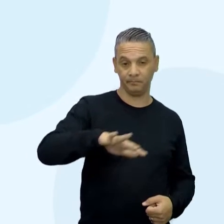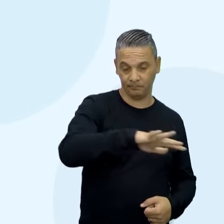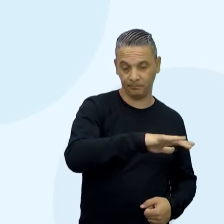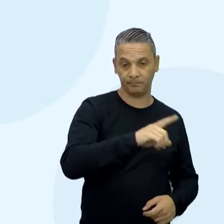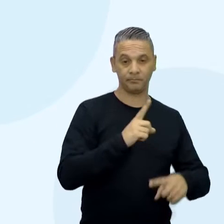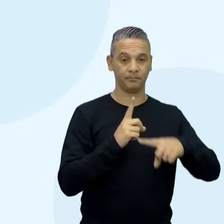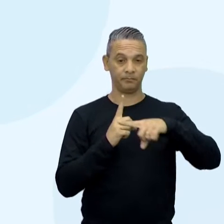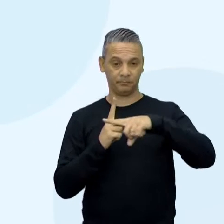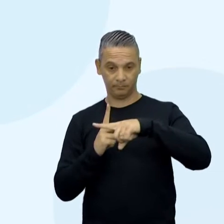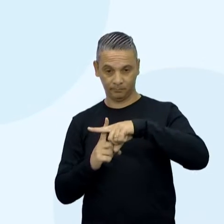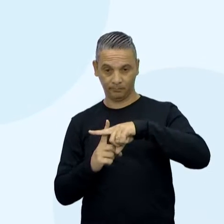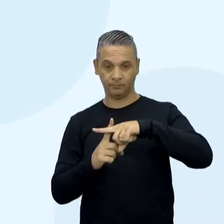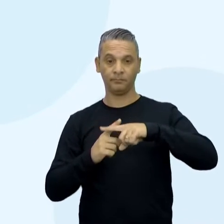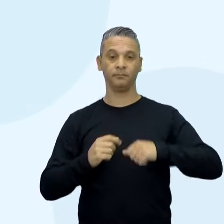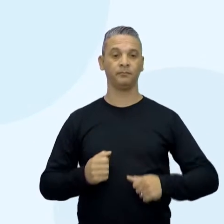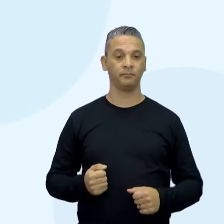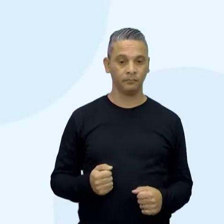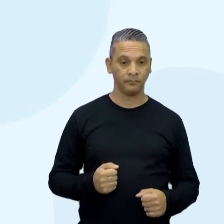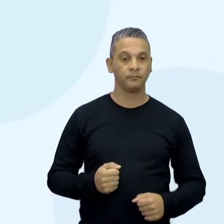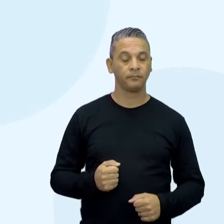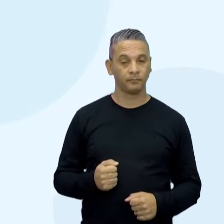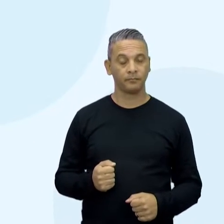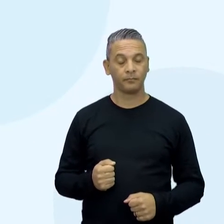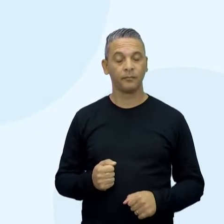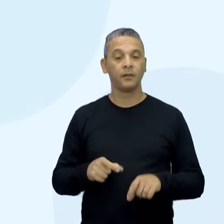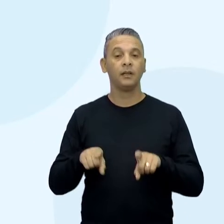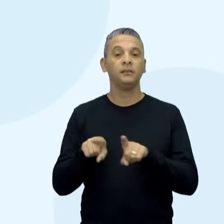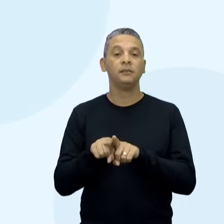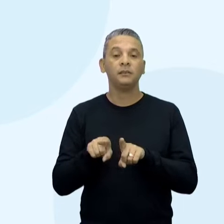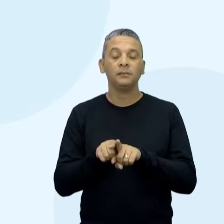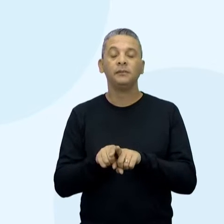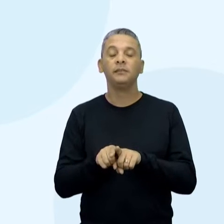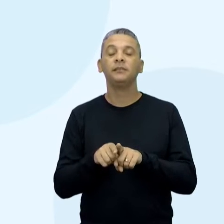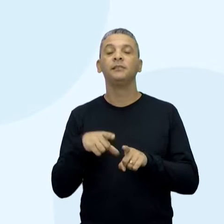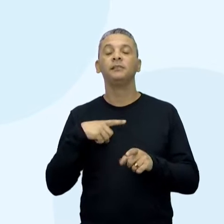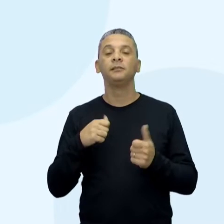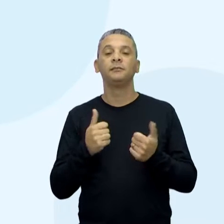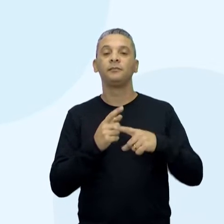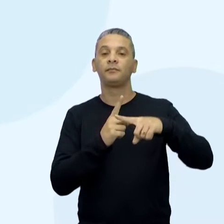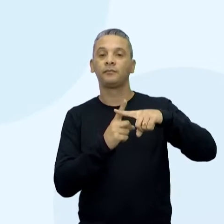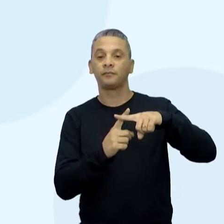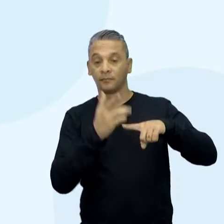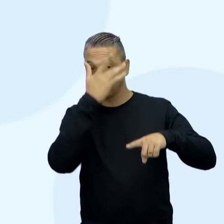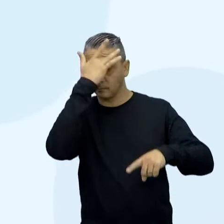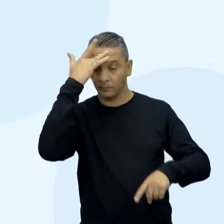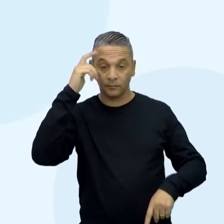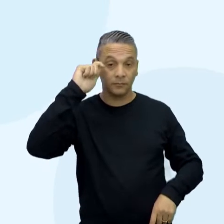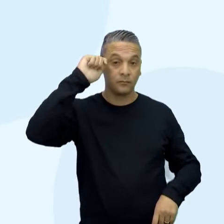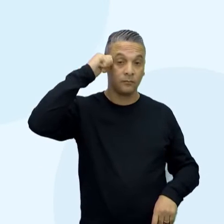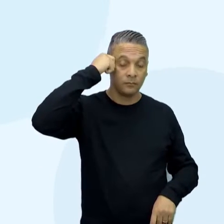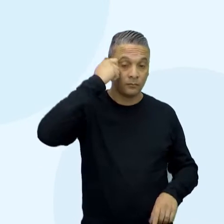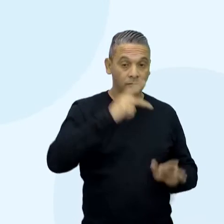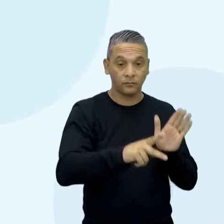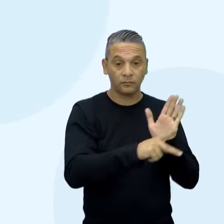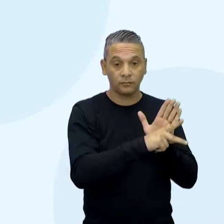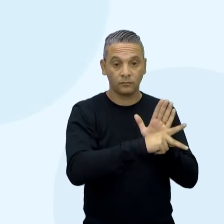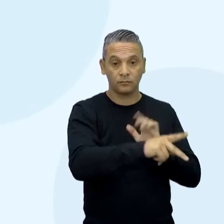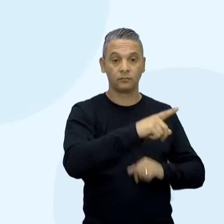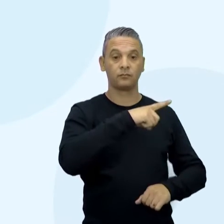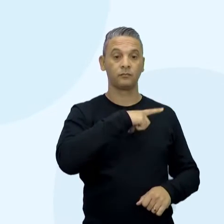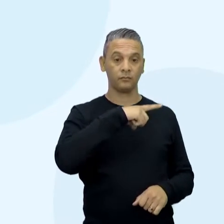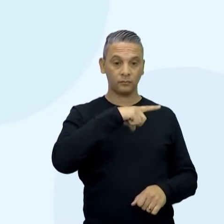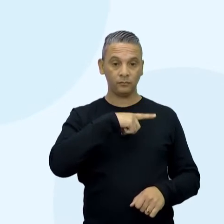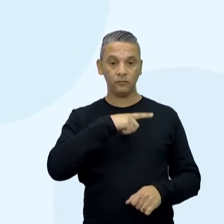né, que é a igreja Nossa Senhora da Conceição, que era uma igreja para os negros, porque durante o período